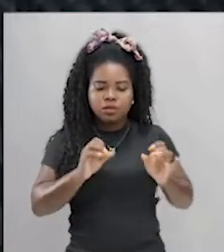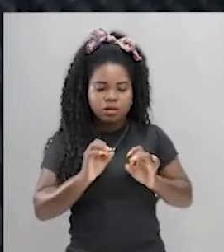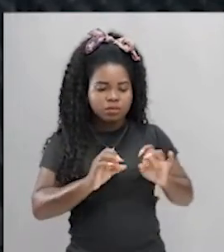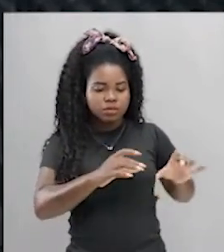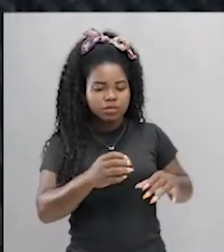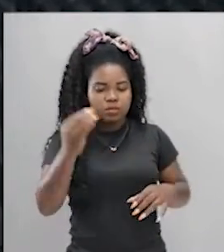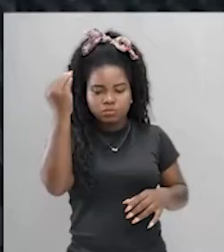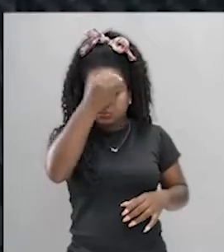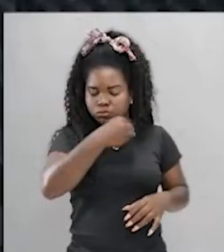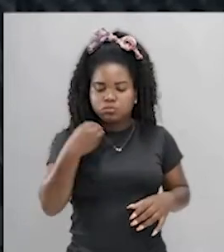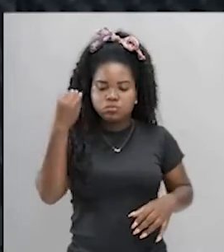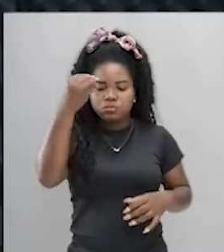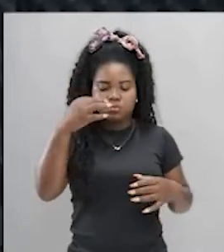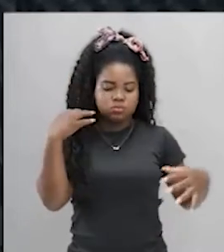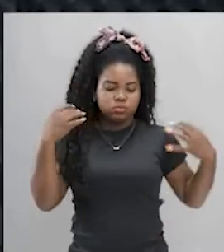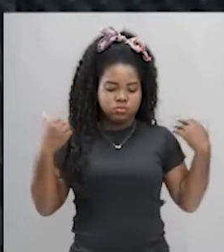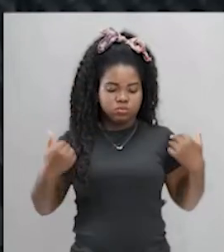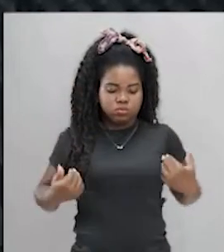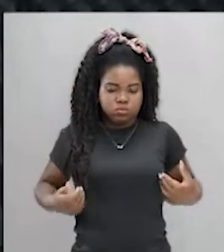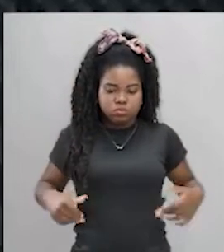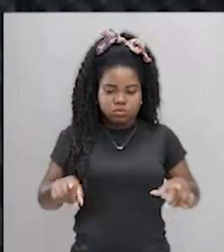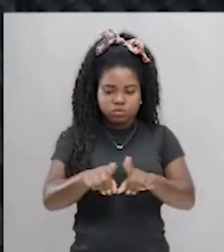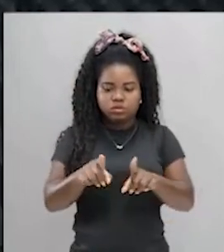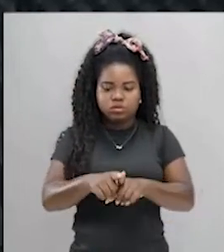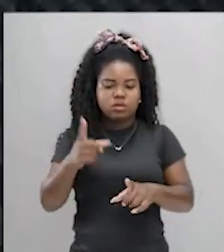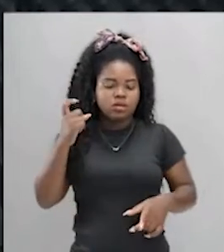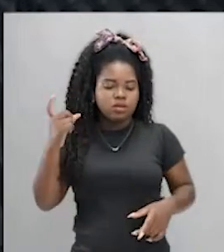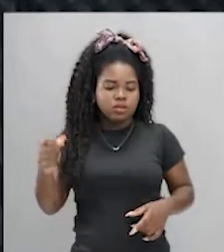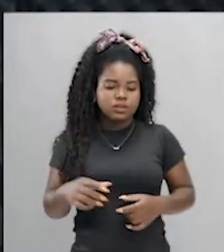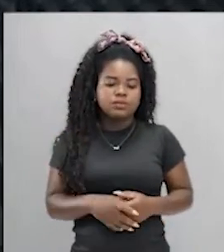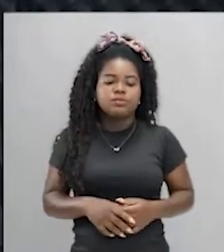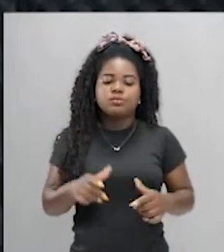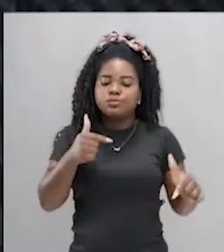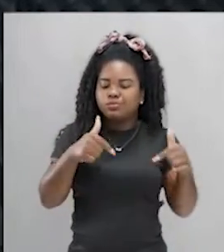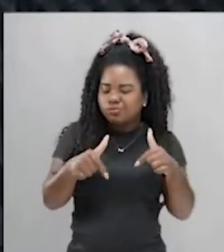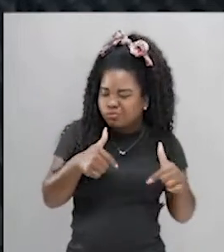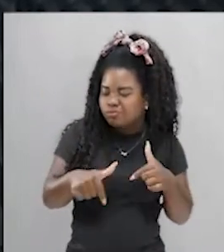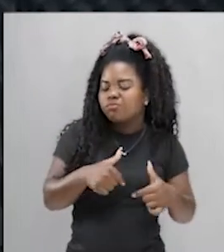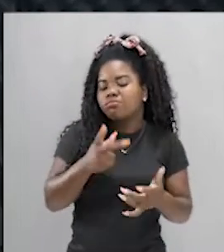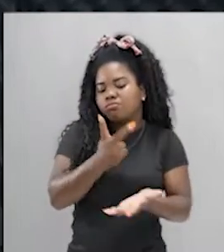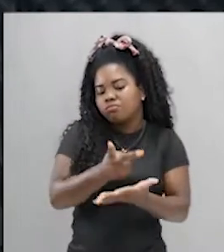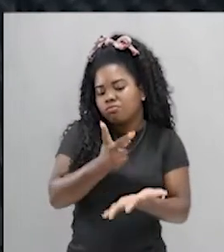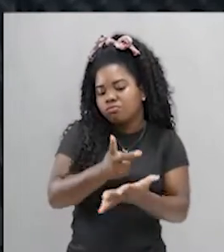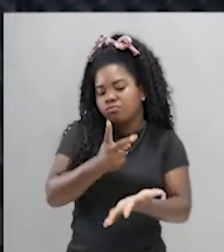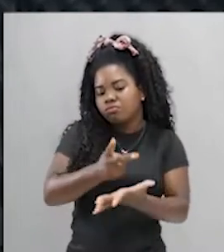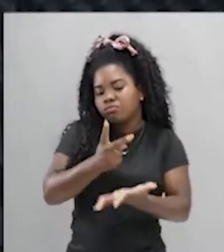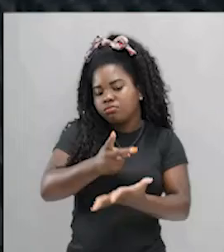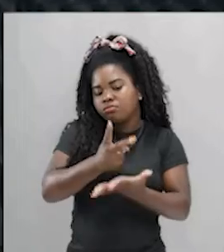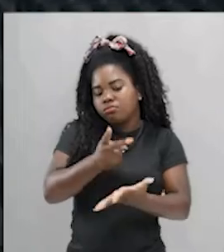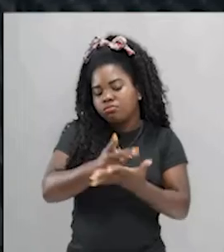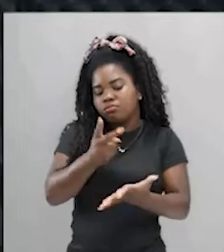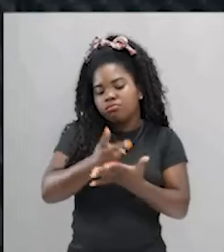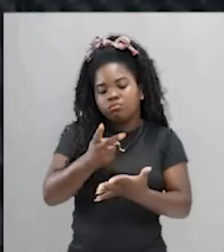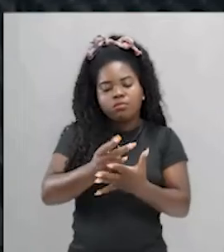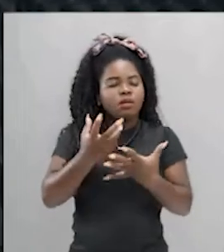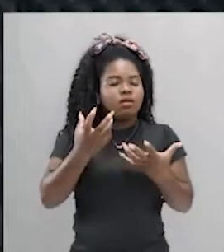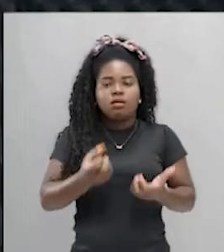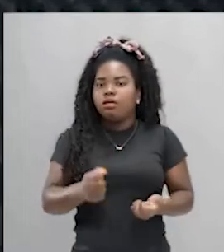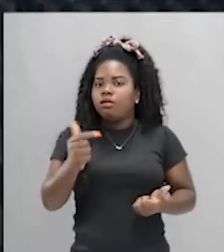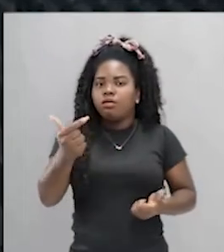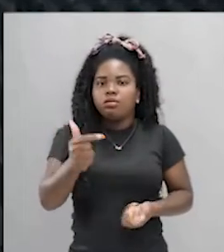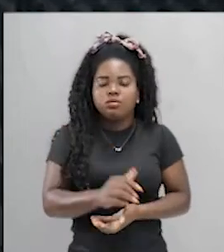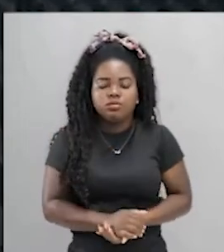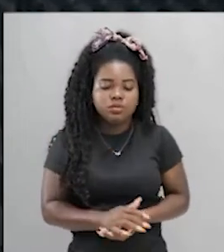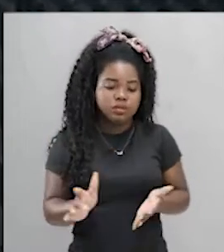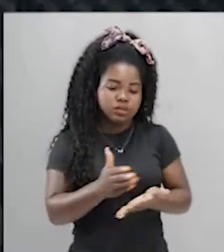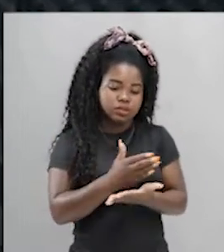maquiagem, figurinos e efeitos sonoros. O trabalho desse ator é constante, sempre, e incansável. Tanto é que